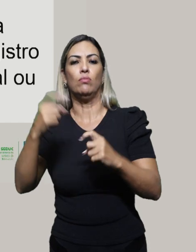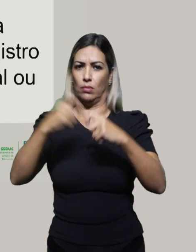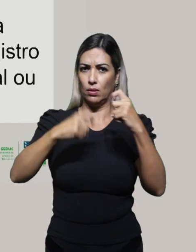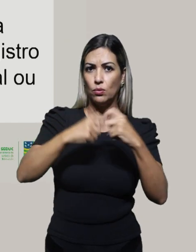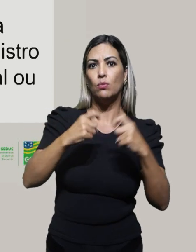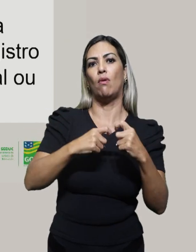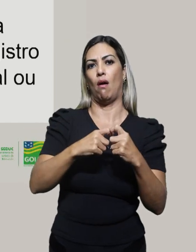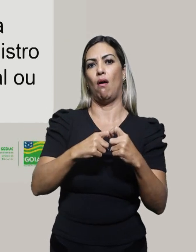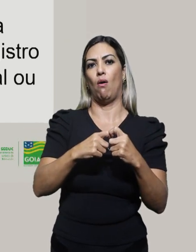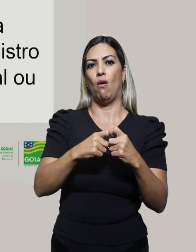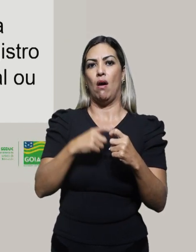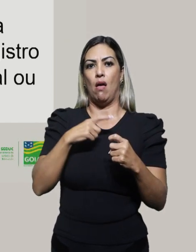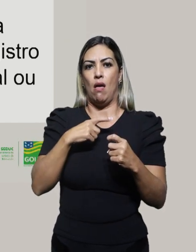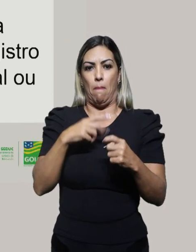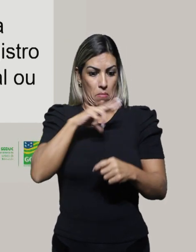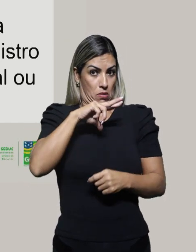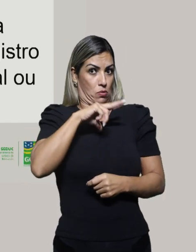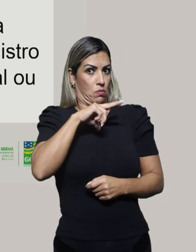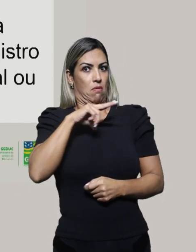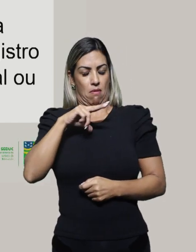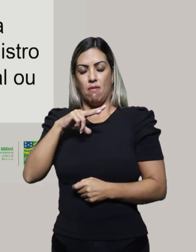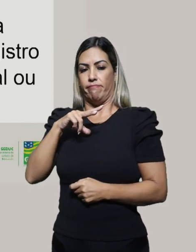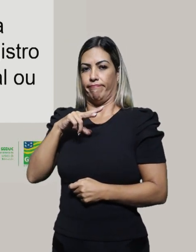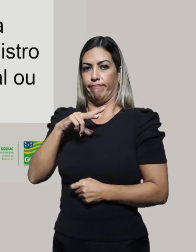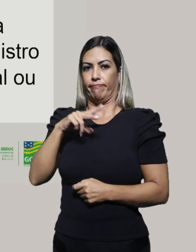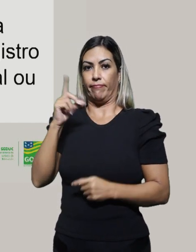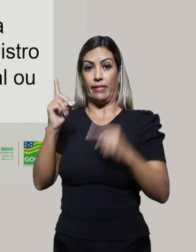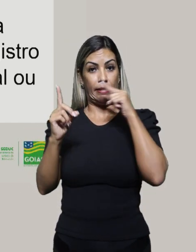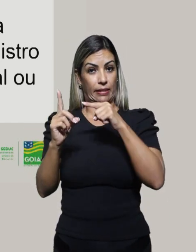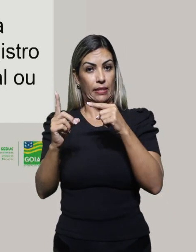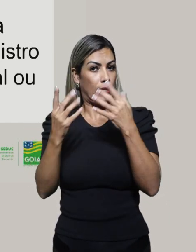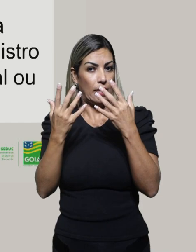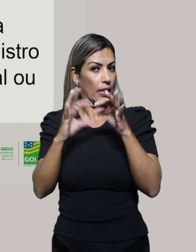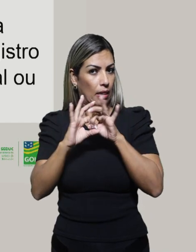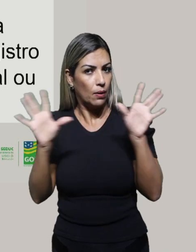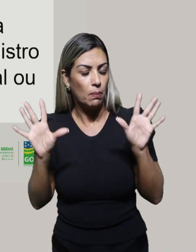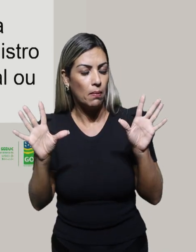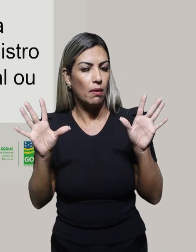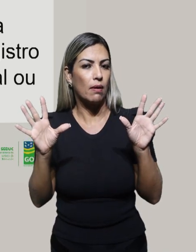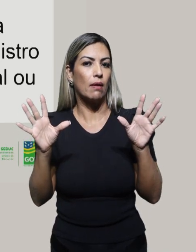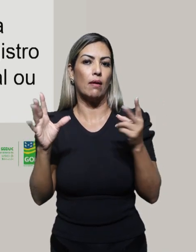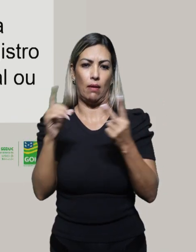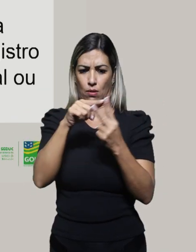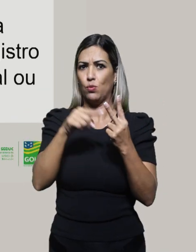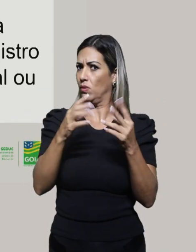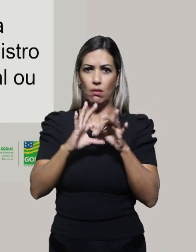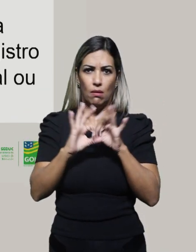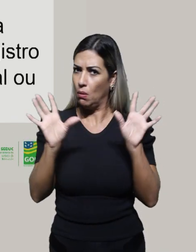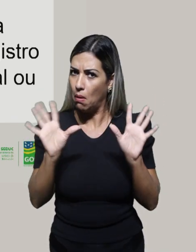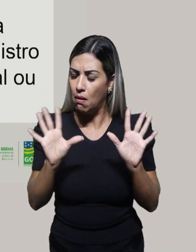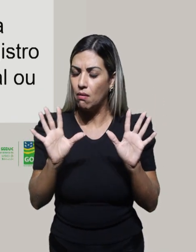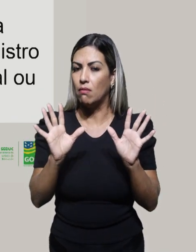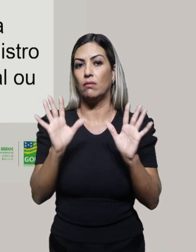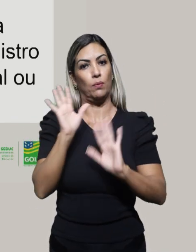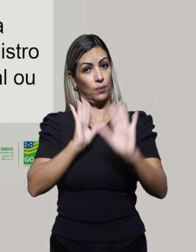ou libidinoso de caráter íntimo e privado sem a autorização dos